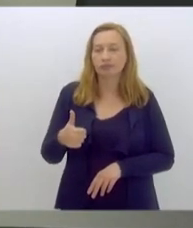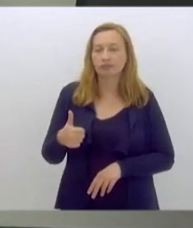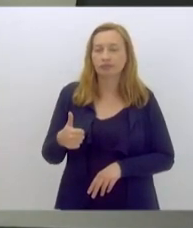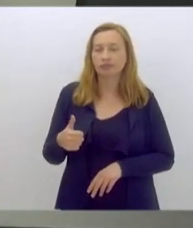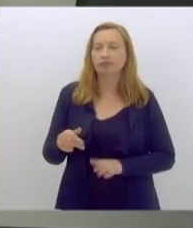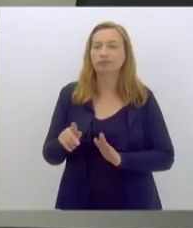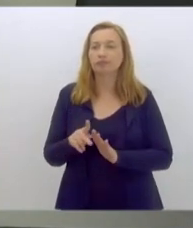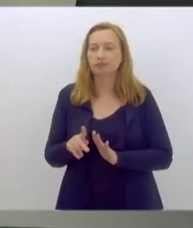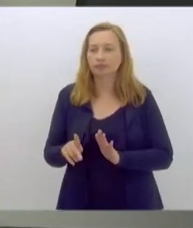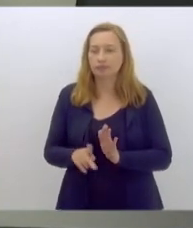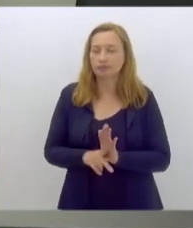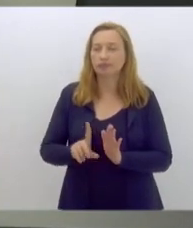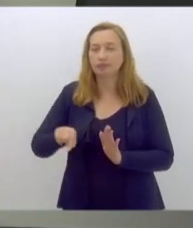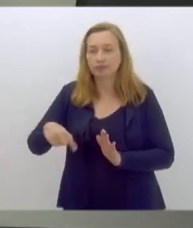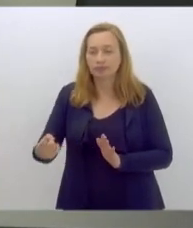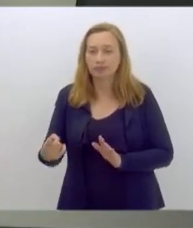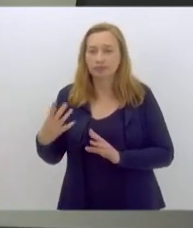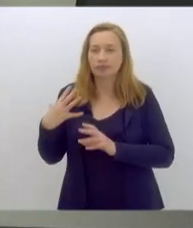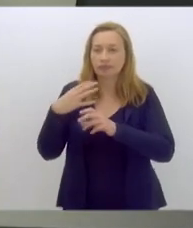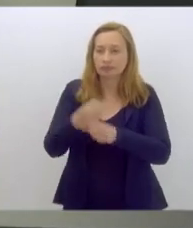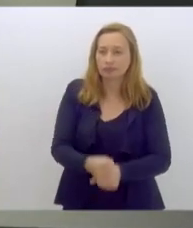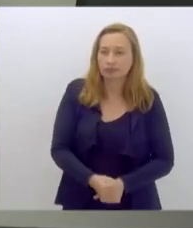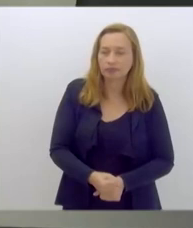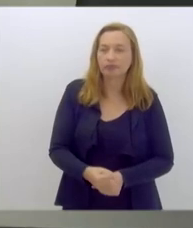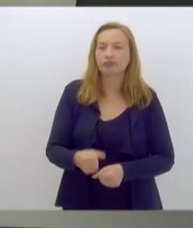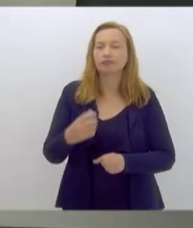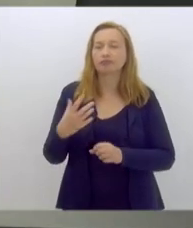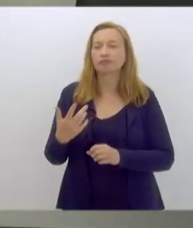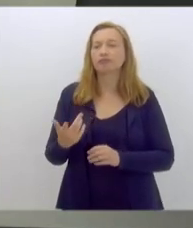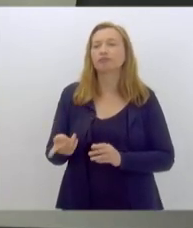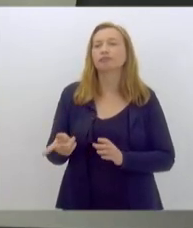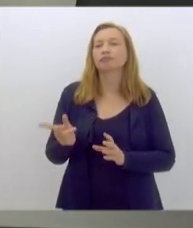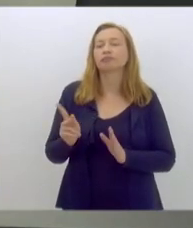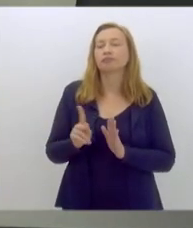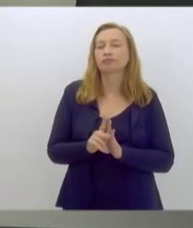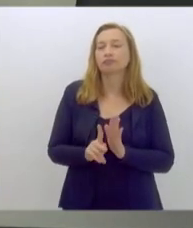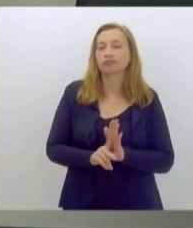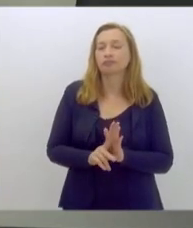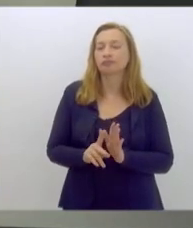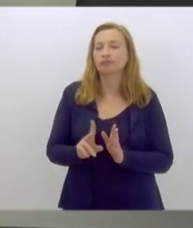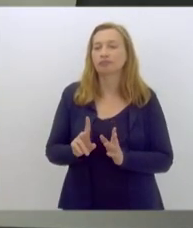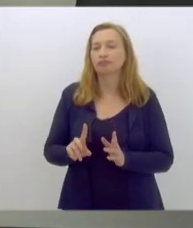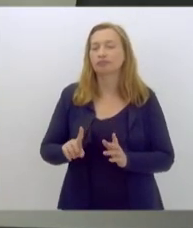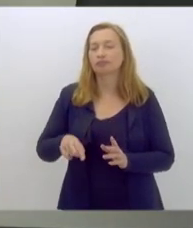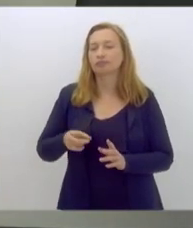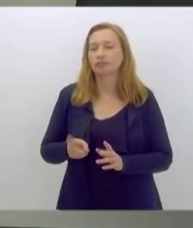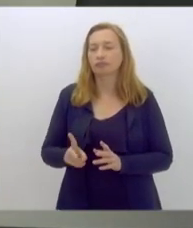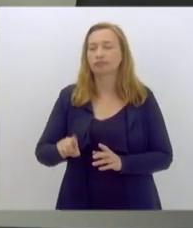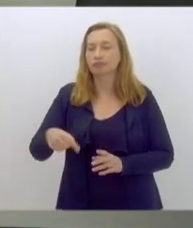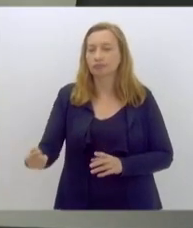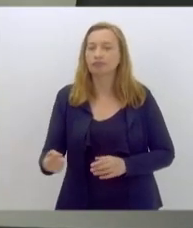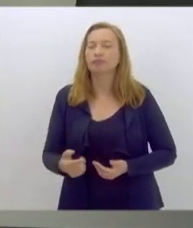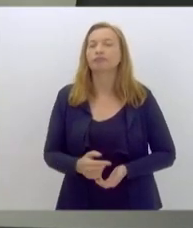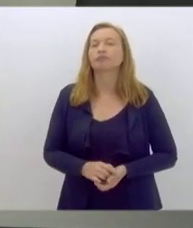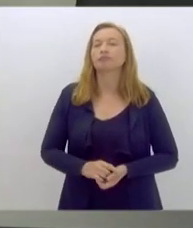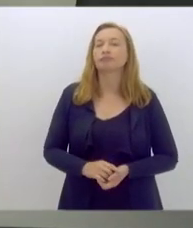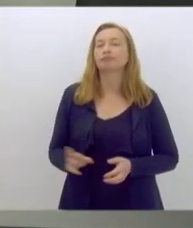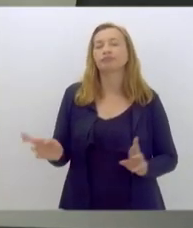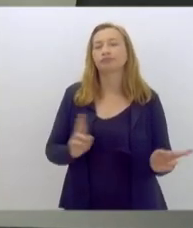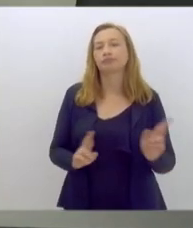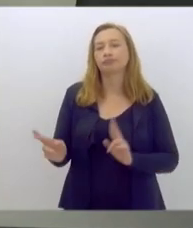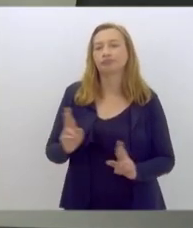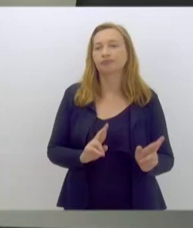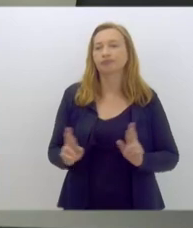e agora depois a gente mandou uma revisão da receita da peloa que foi encaminhada inicialmente com relação